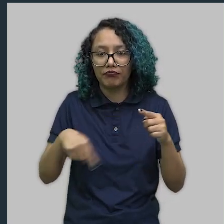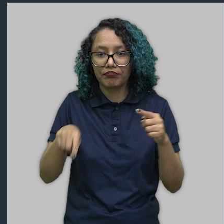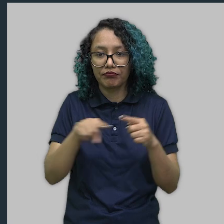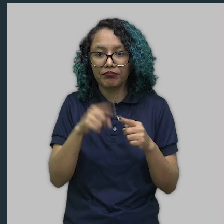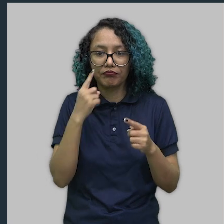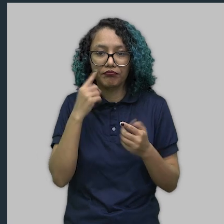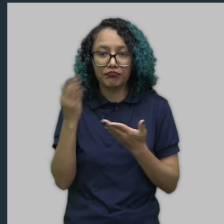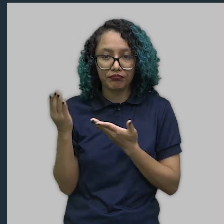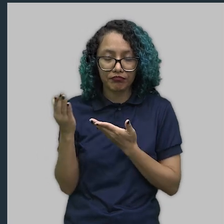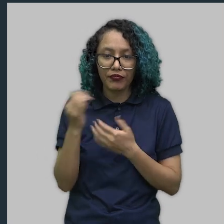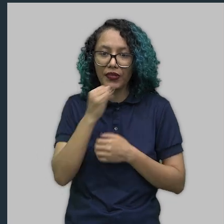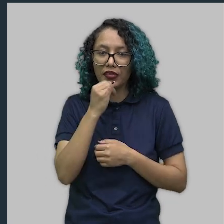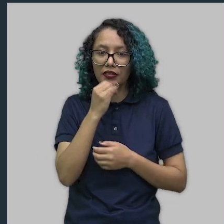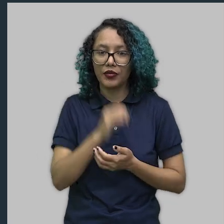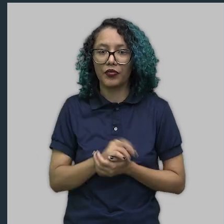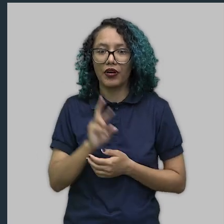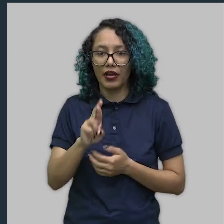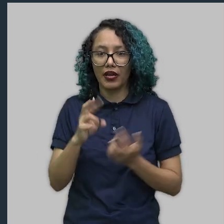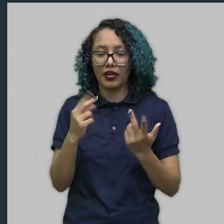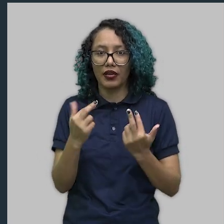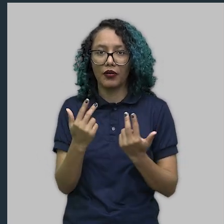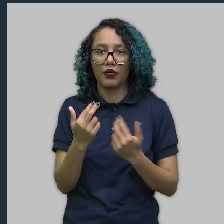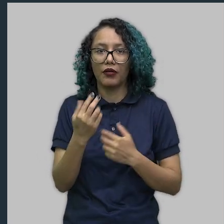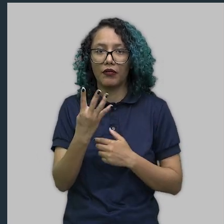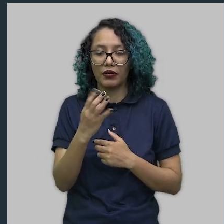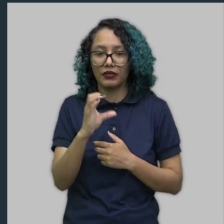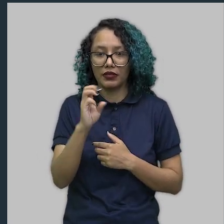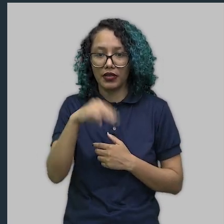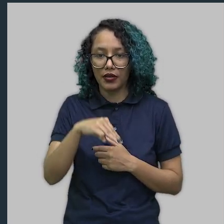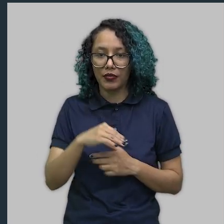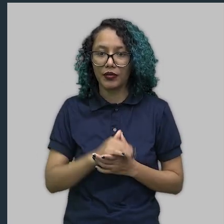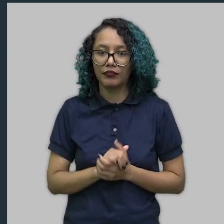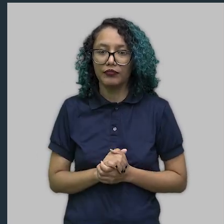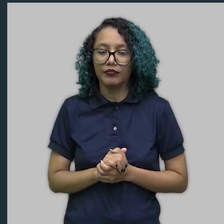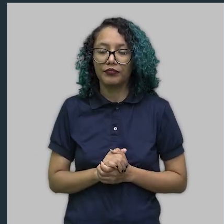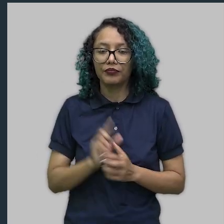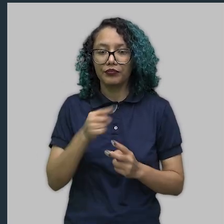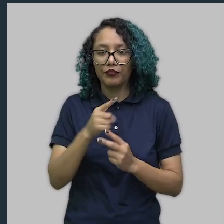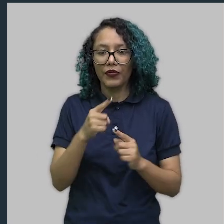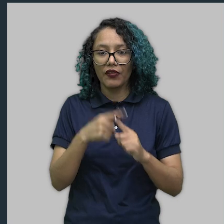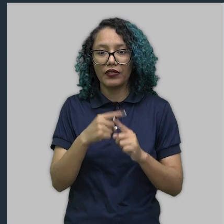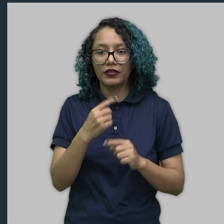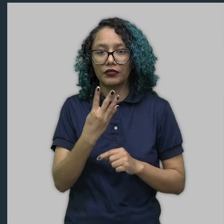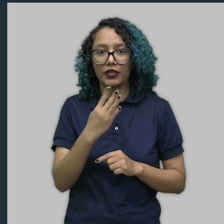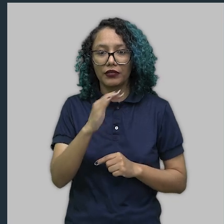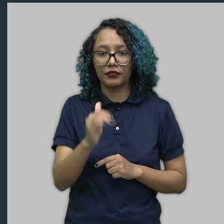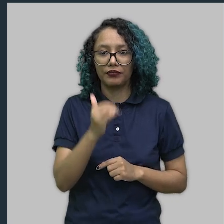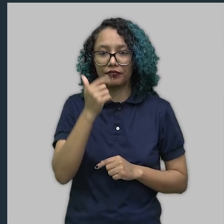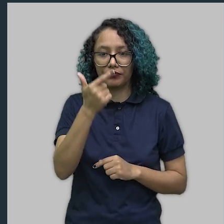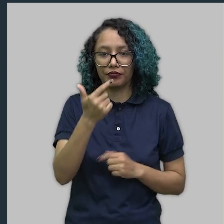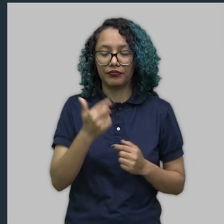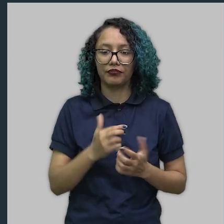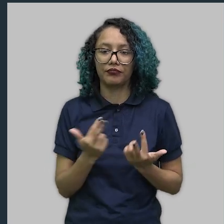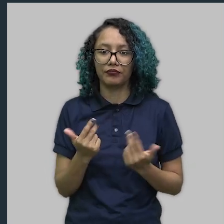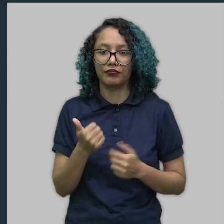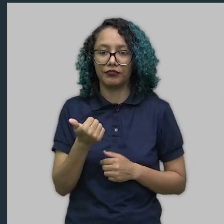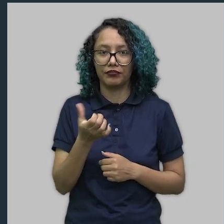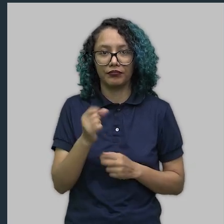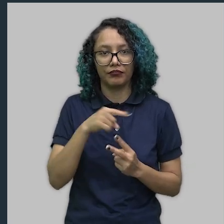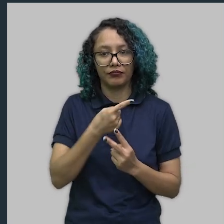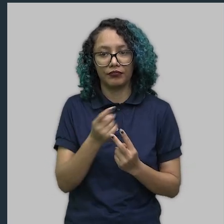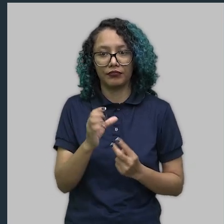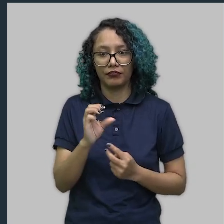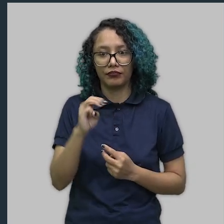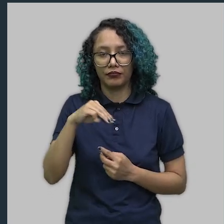quadrado. Exemplo: raio igual a 4 centímetros, π vezes 4 ao quadrado igual a